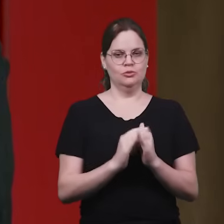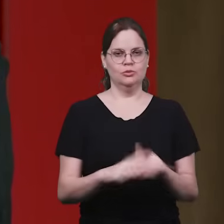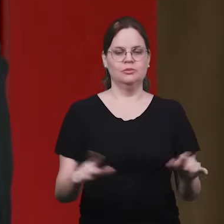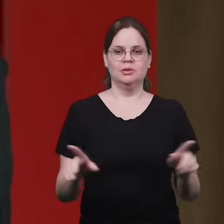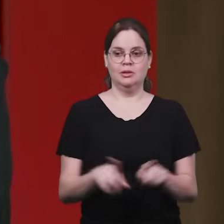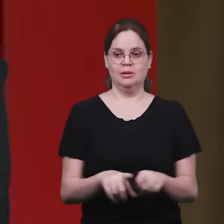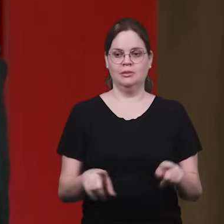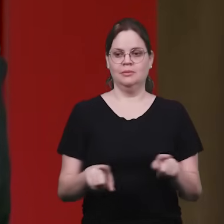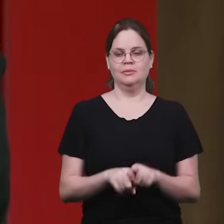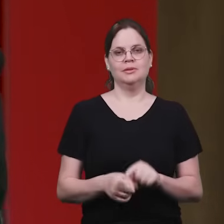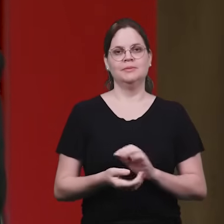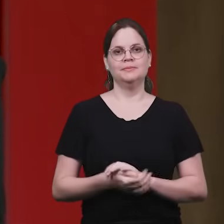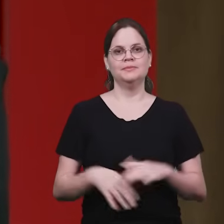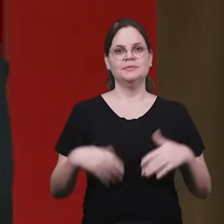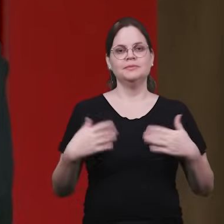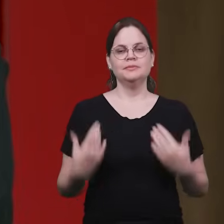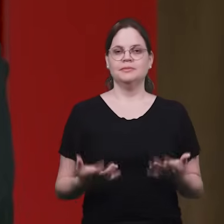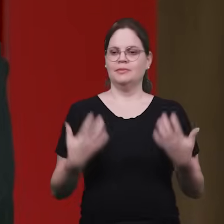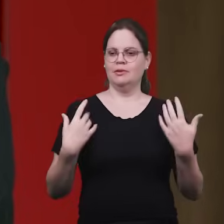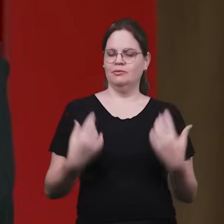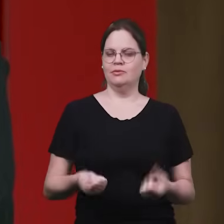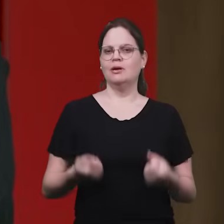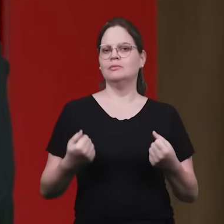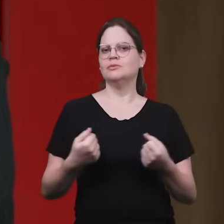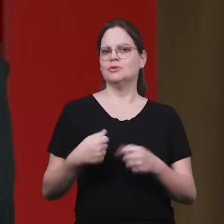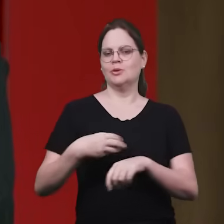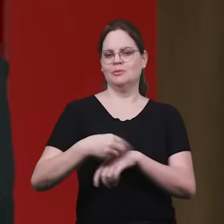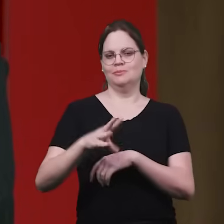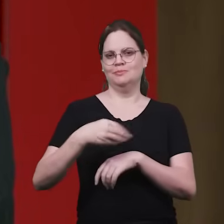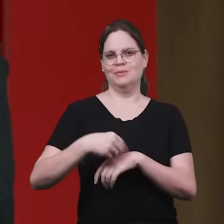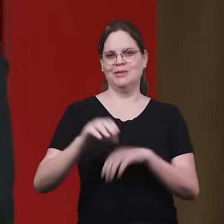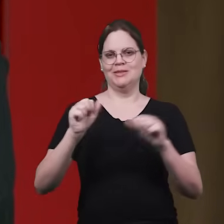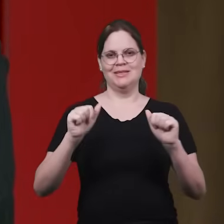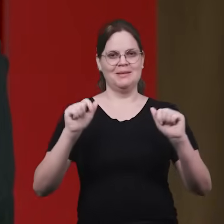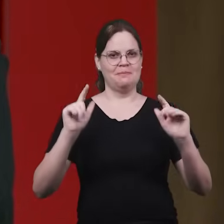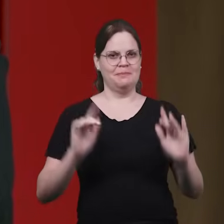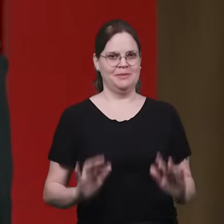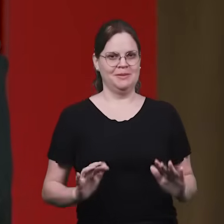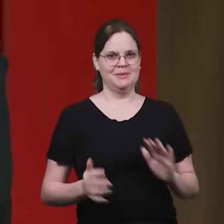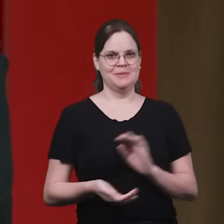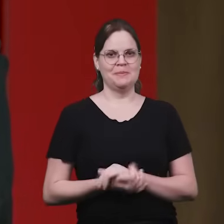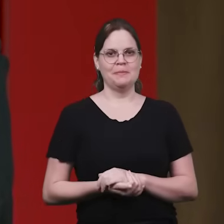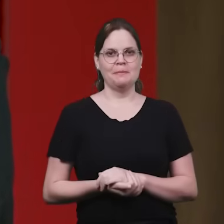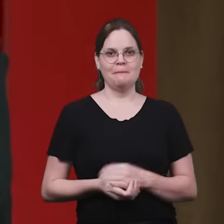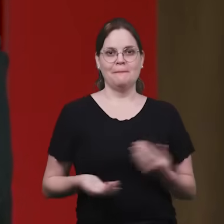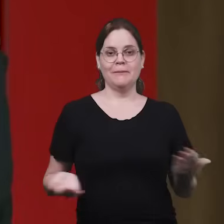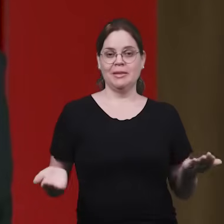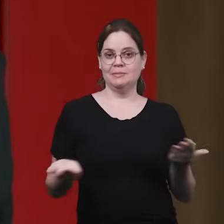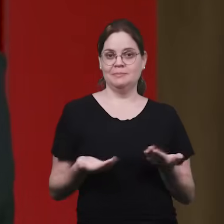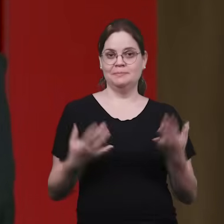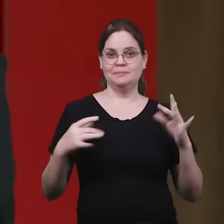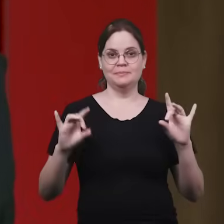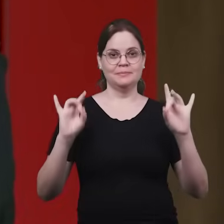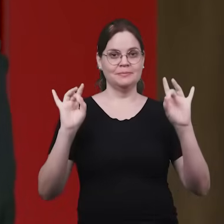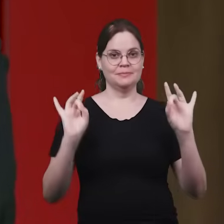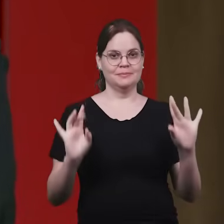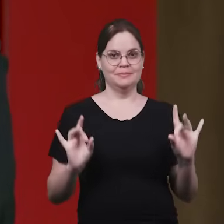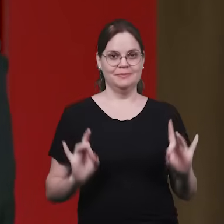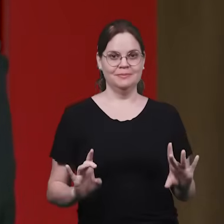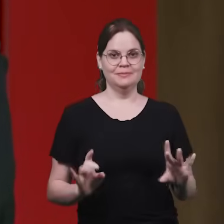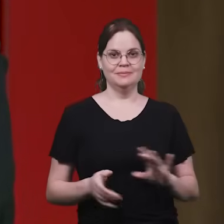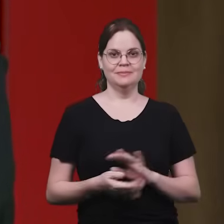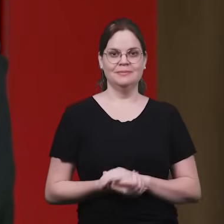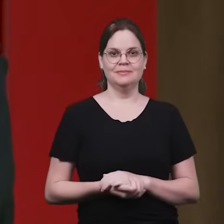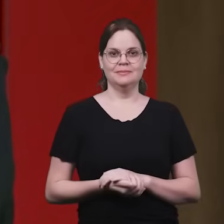YouTube. Então, vamos compartilhar essa bênção que o Senhor tem nos dado. E hoje, de forma muito especial,